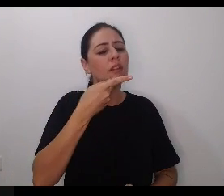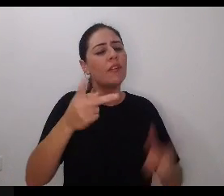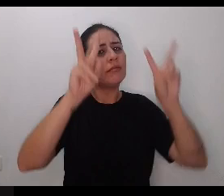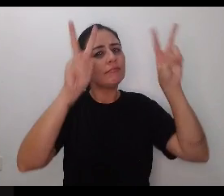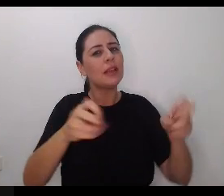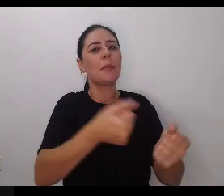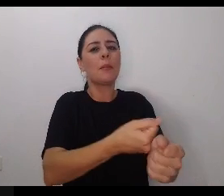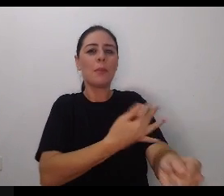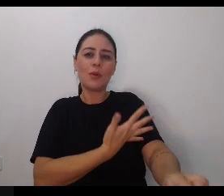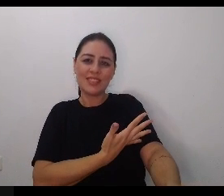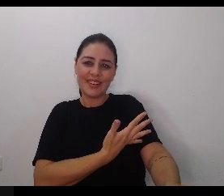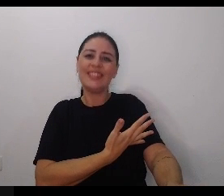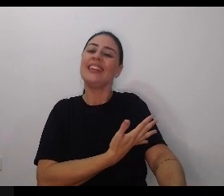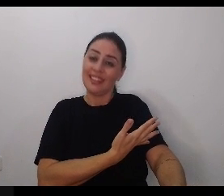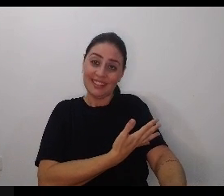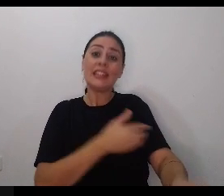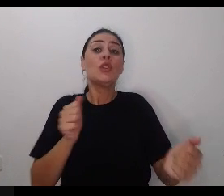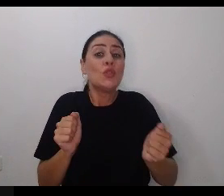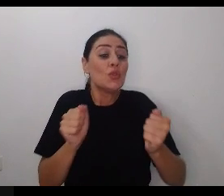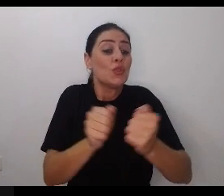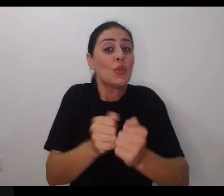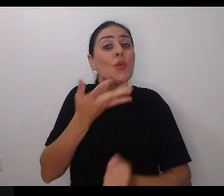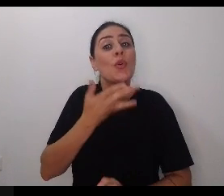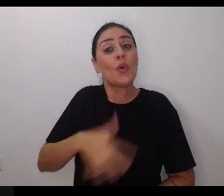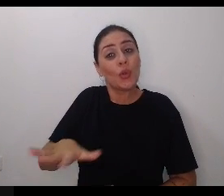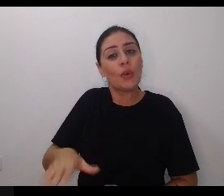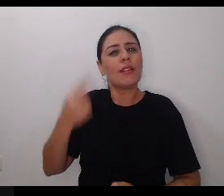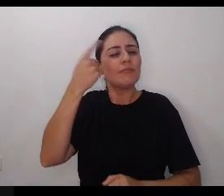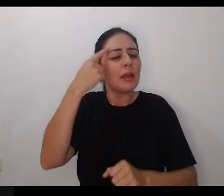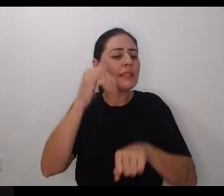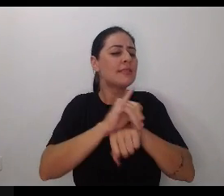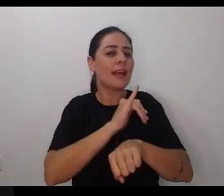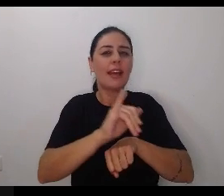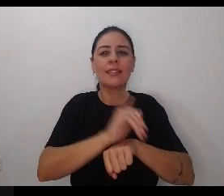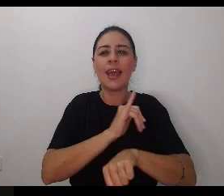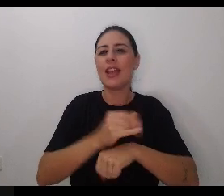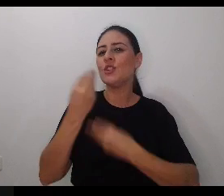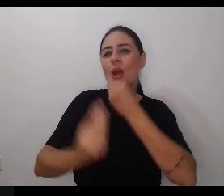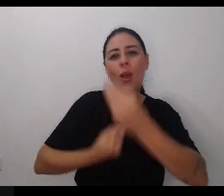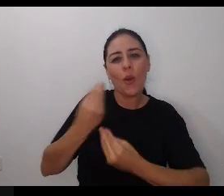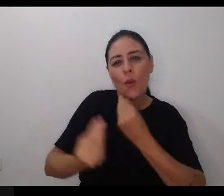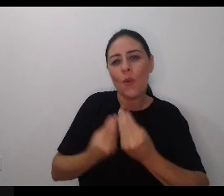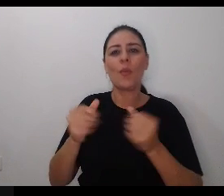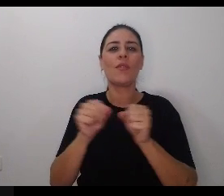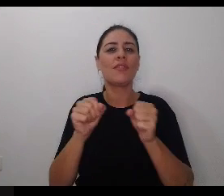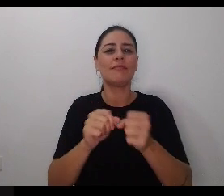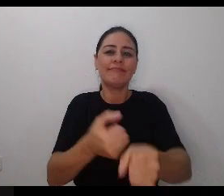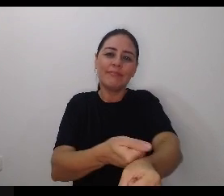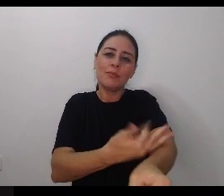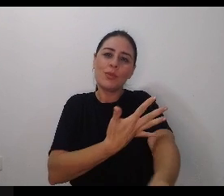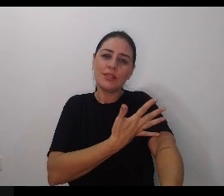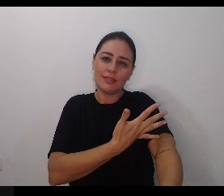né? É muito importante a gente falar sobre emoção. E aí, junto com a criança, pensar estratégias, né?